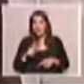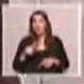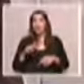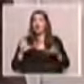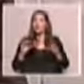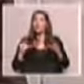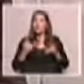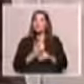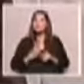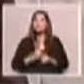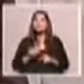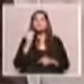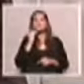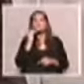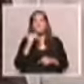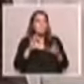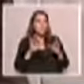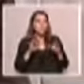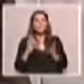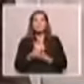gorduras, como é que foi obtida esta gordura?